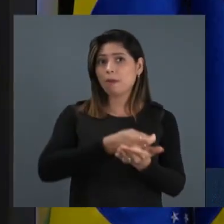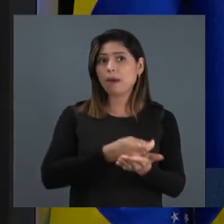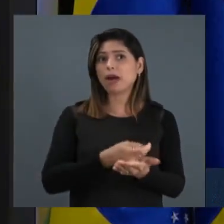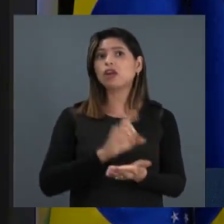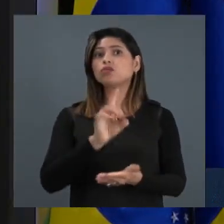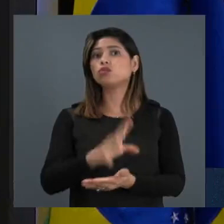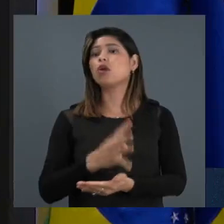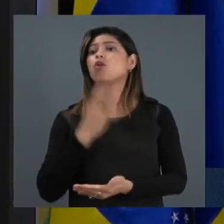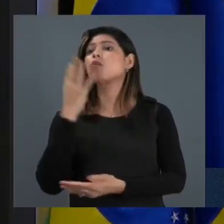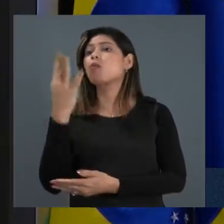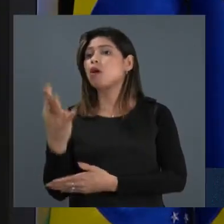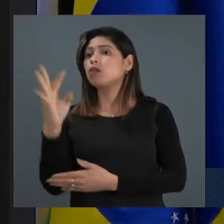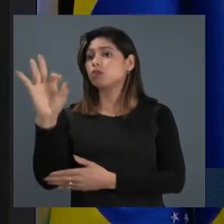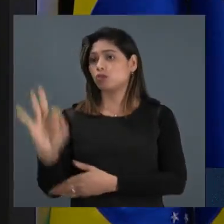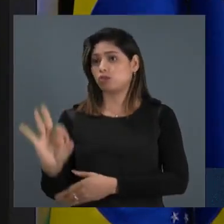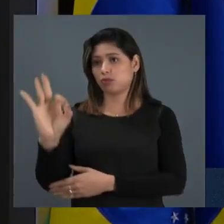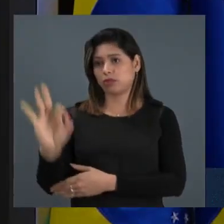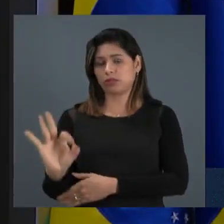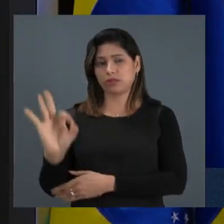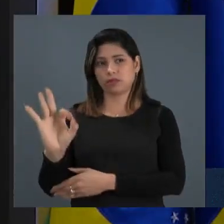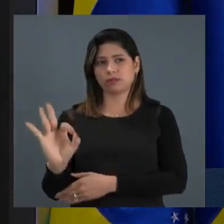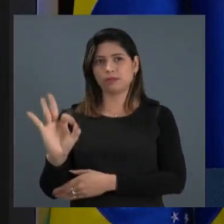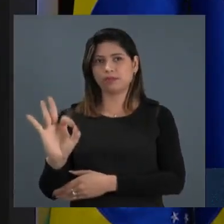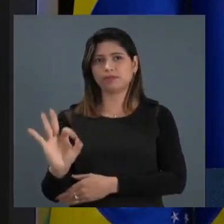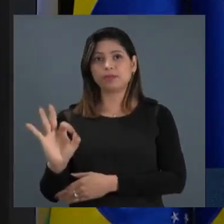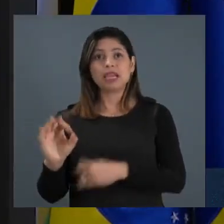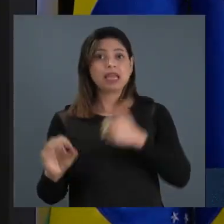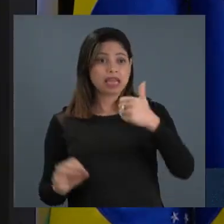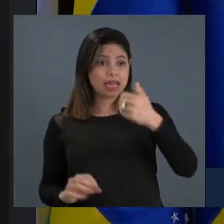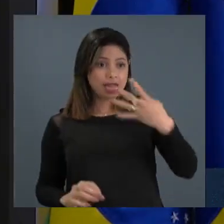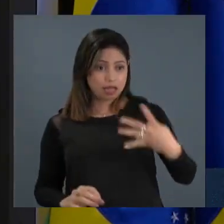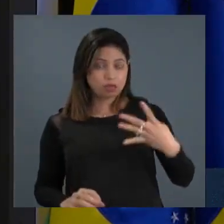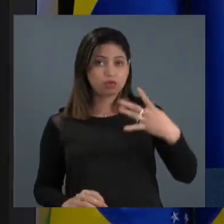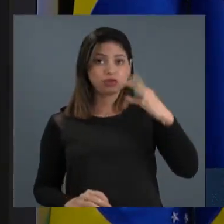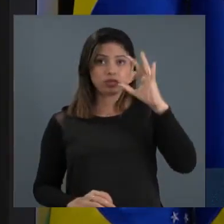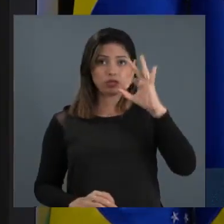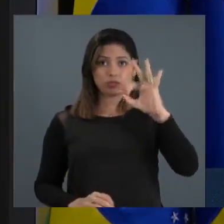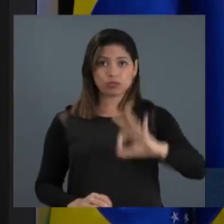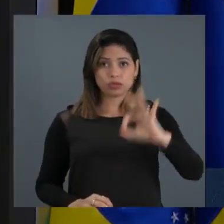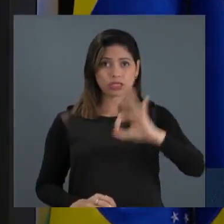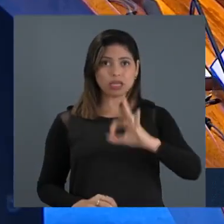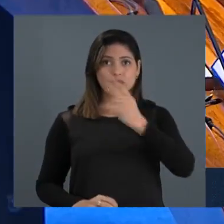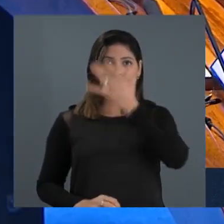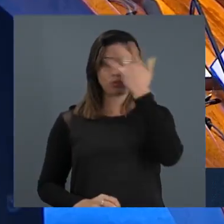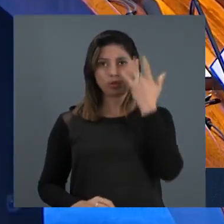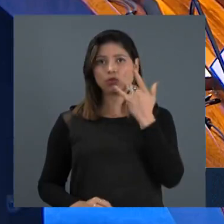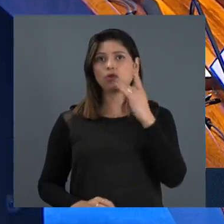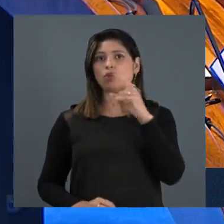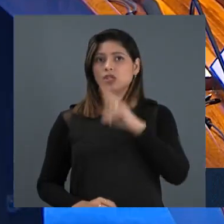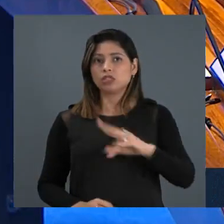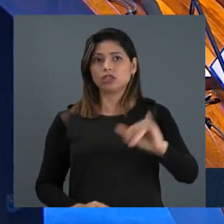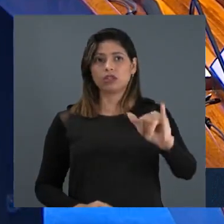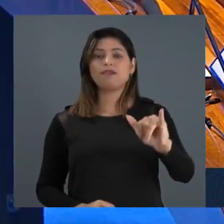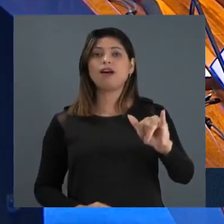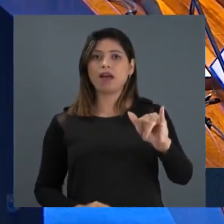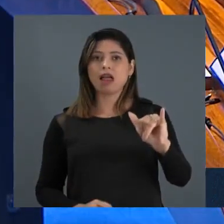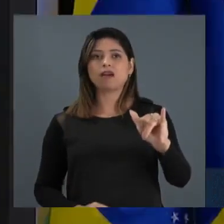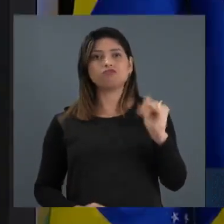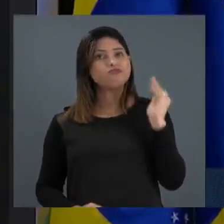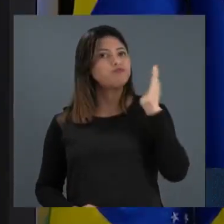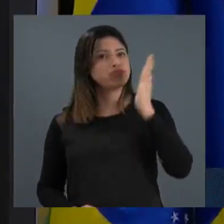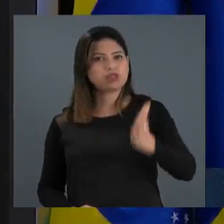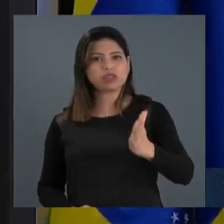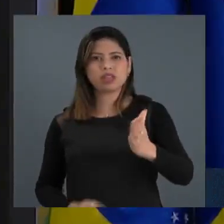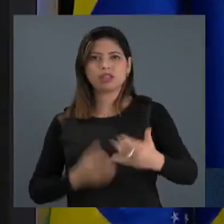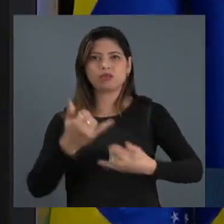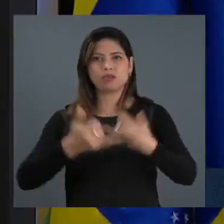Só 4%. 14% são estrangeiros, só 4% que vão lá jogar. Apesar, para encerrar,